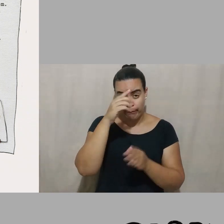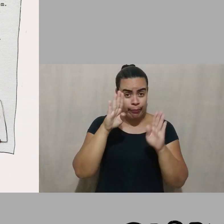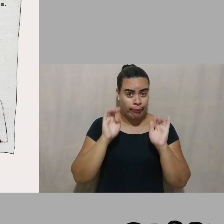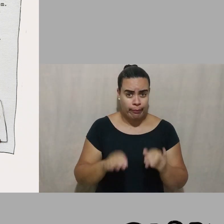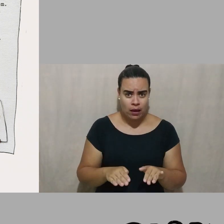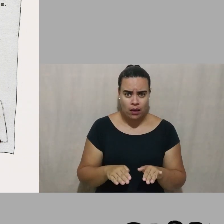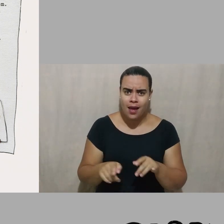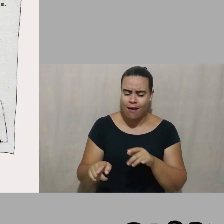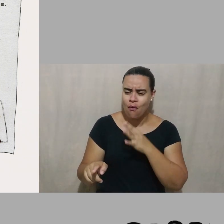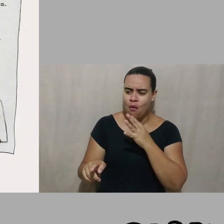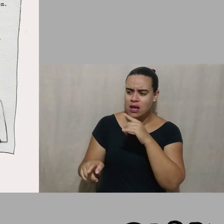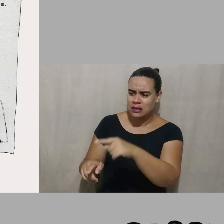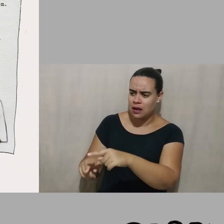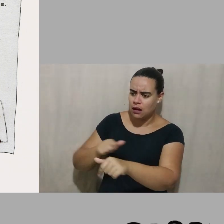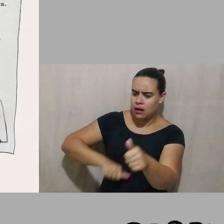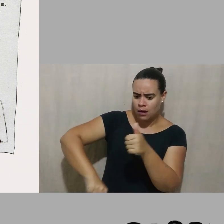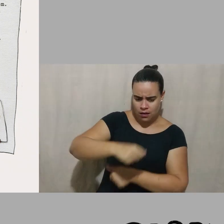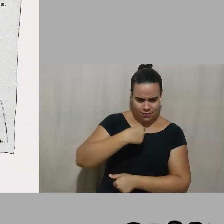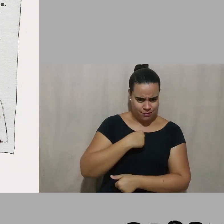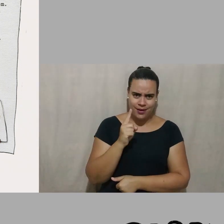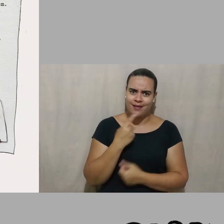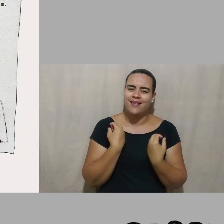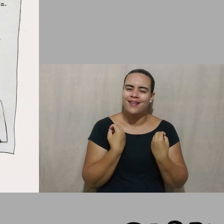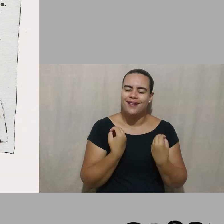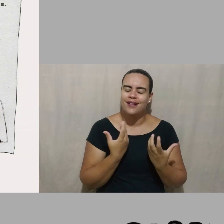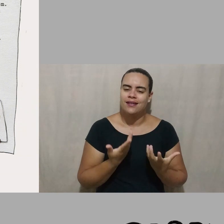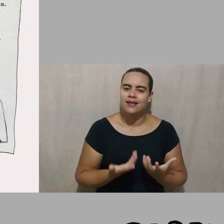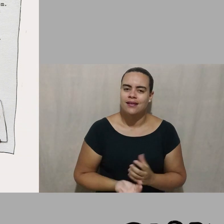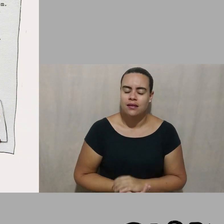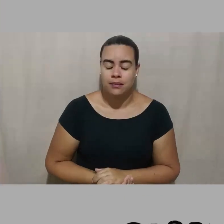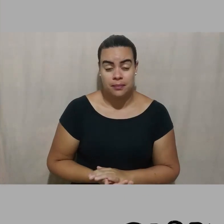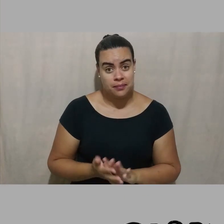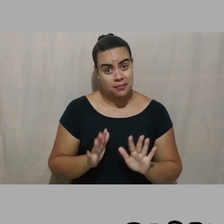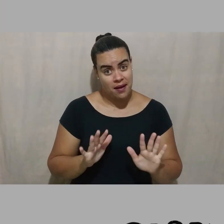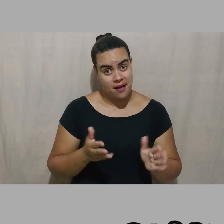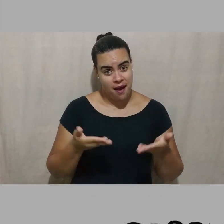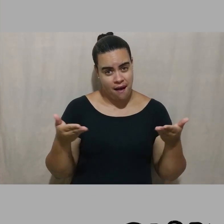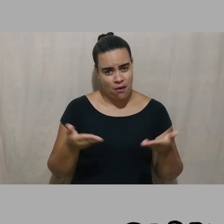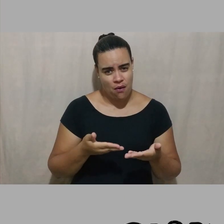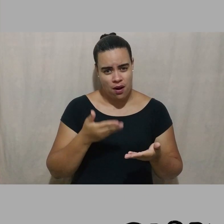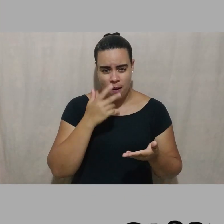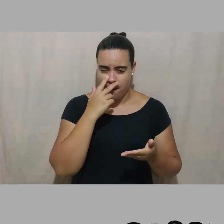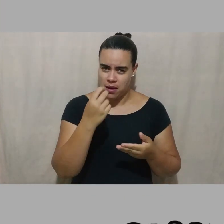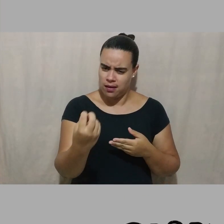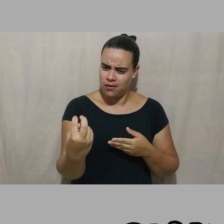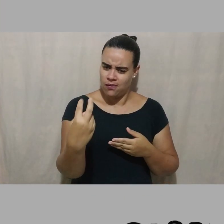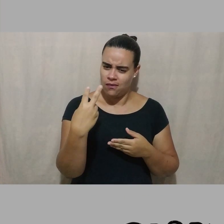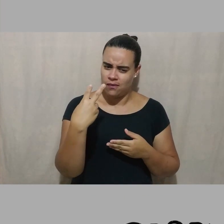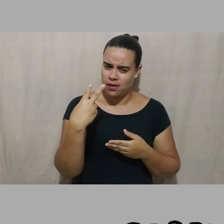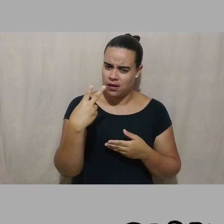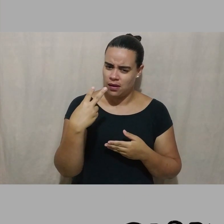boa. E se ele lembrava dela, claro que se lembraria de mim. Mas agora era como se o olhar